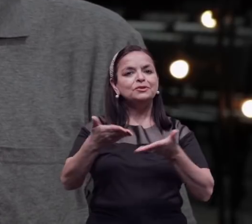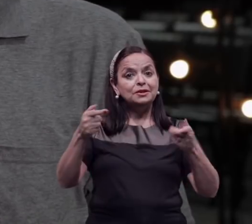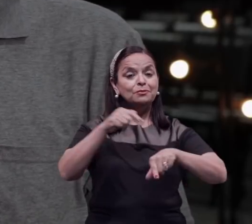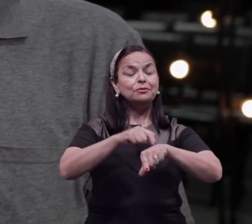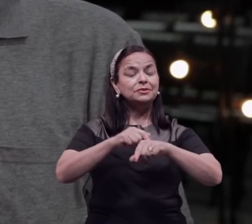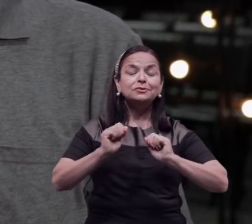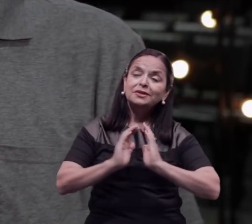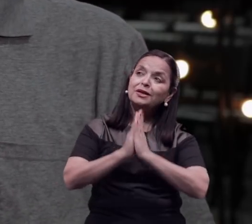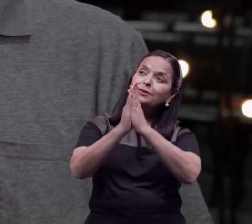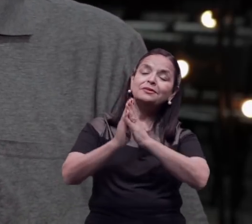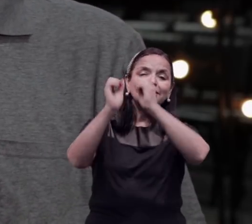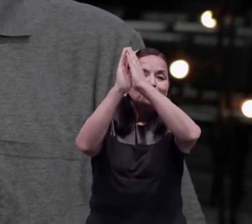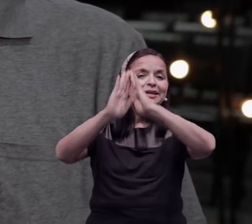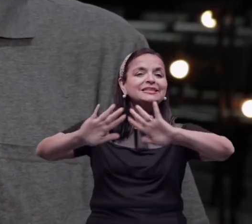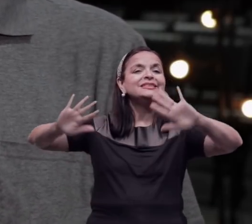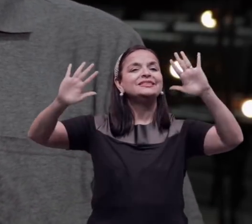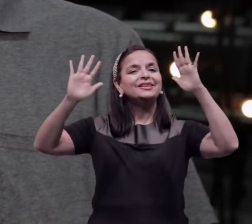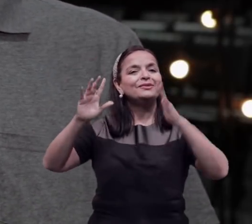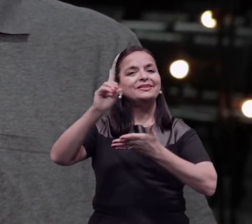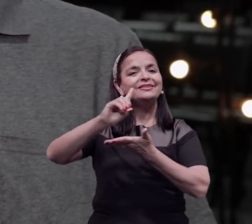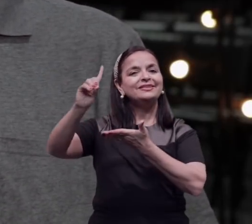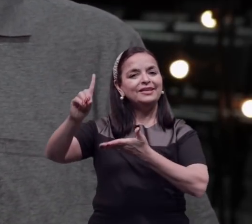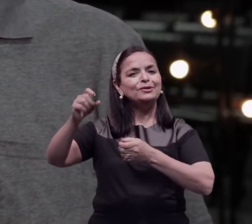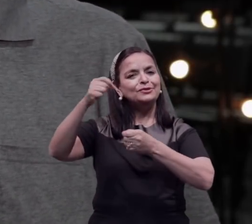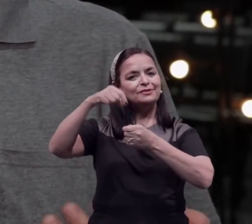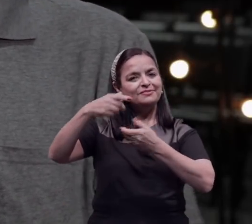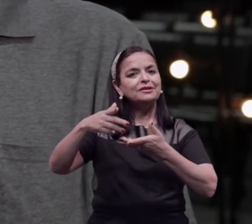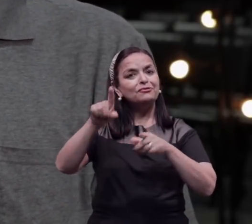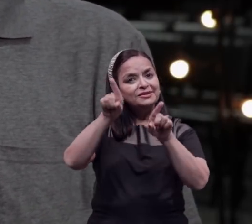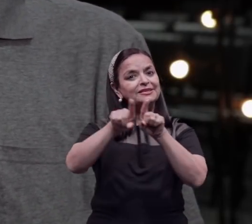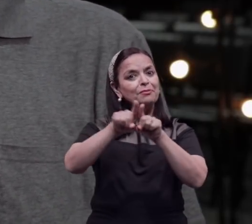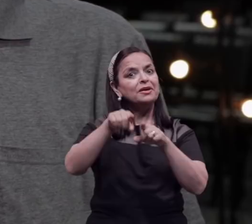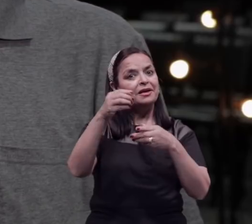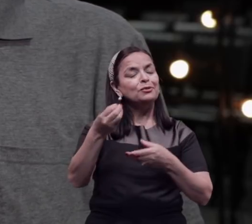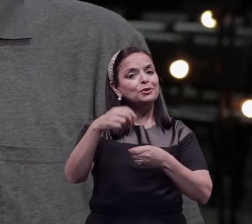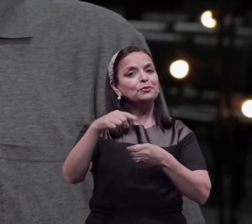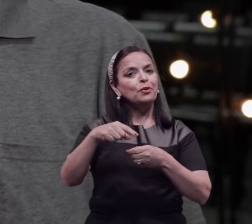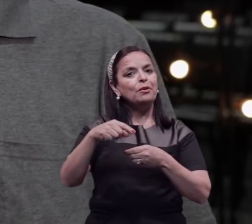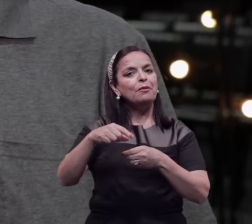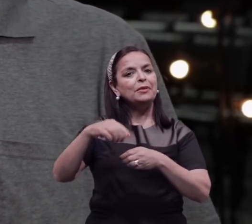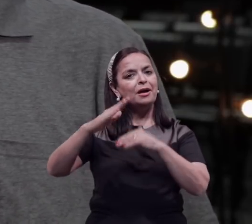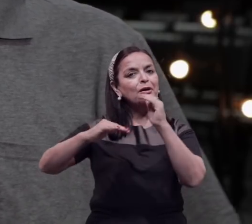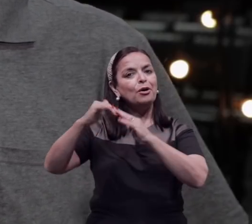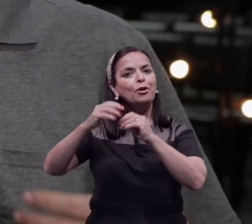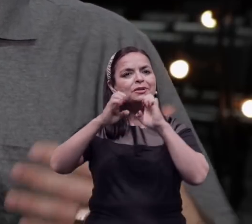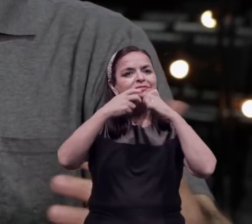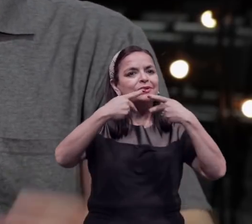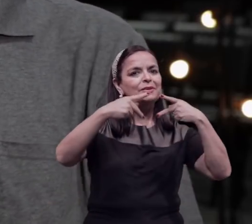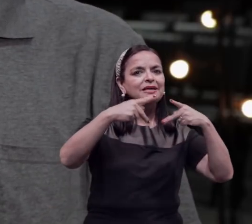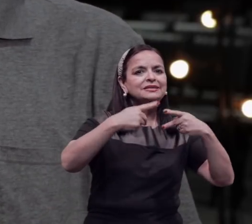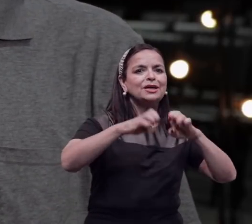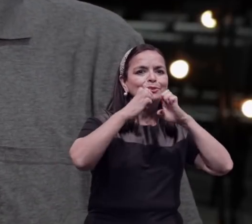você nesse momento de adoração ao Senhor, de celebração, que você também contribua. Contribua para que essa